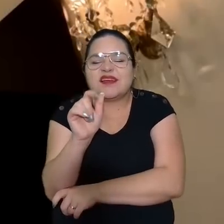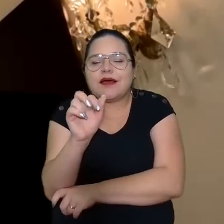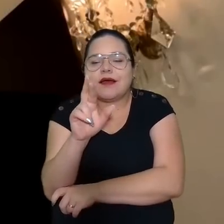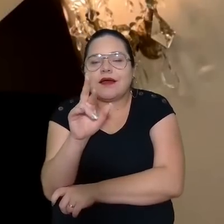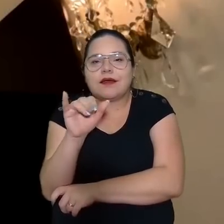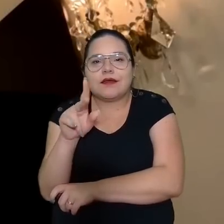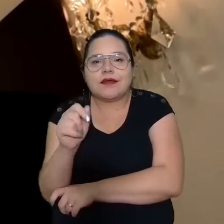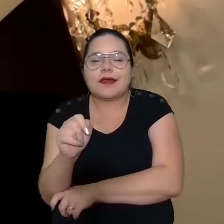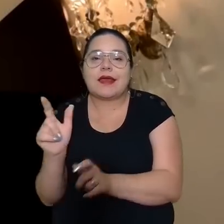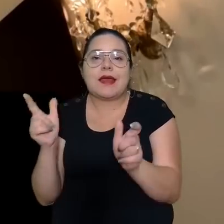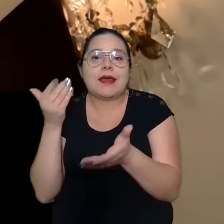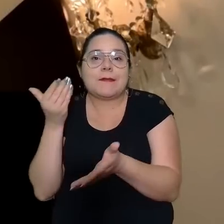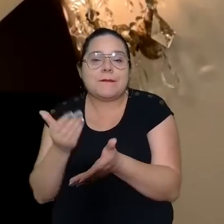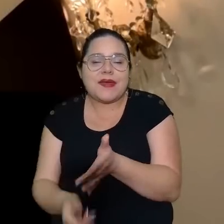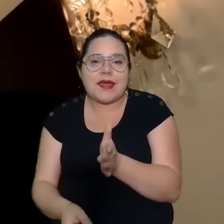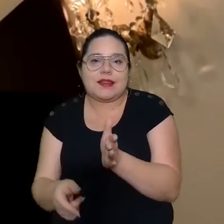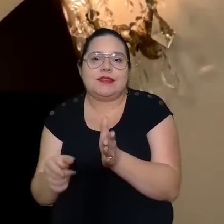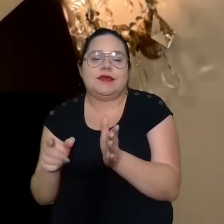do milho,